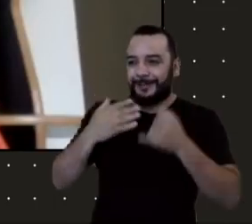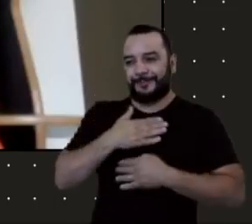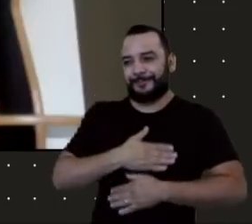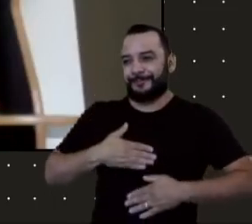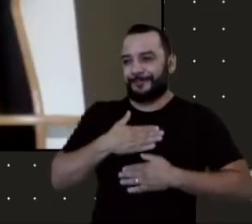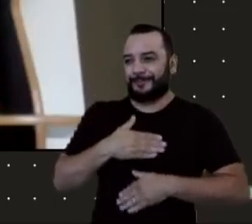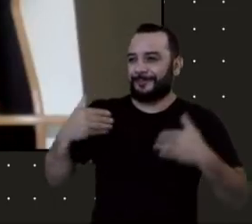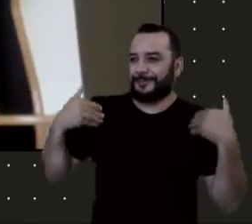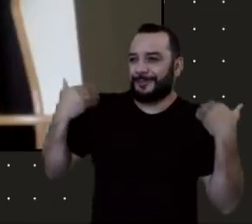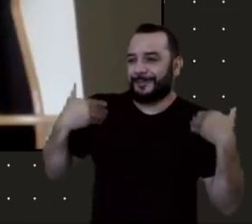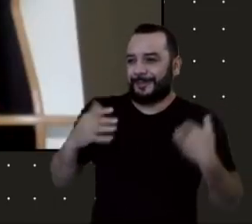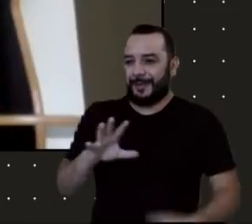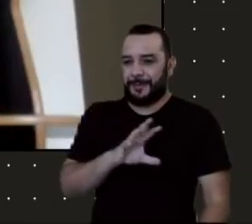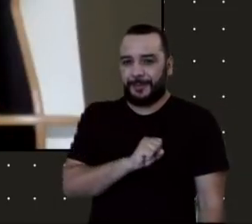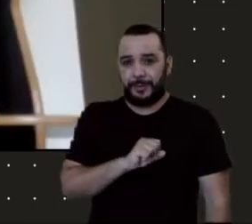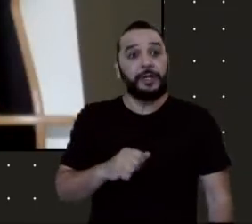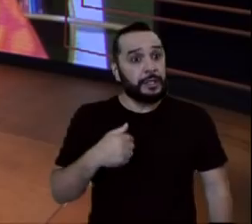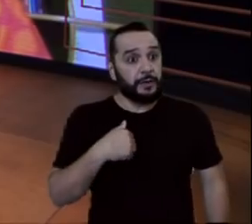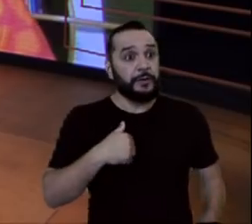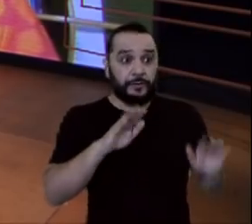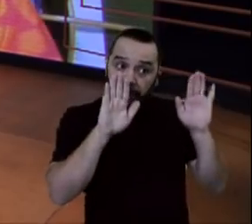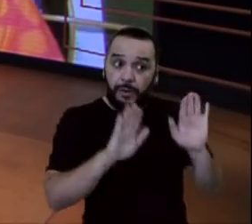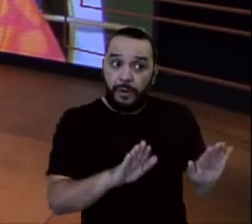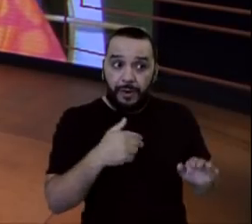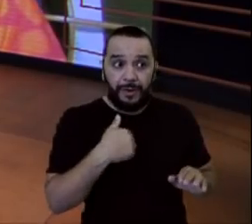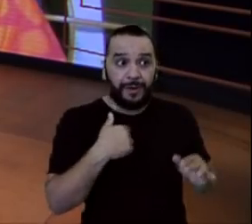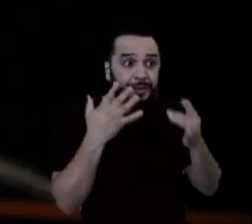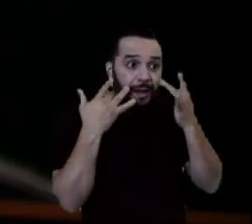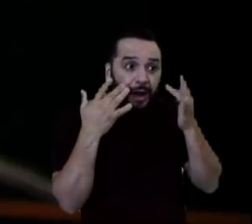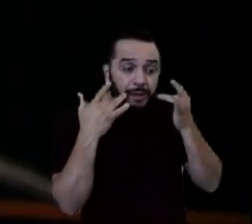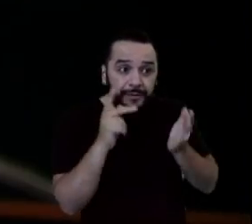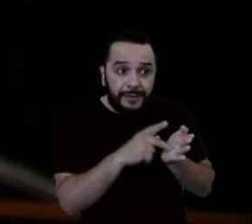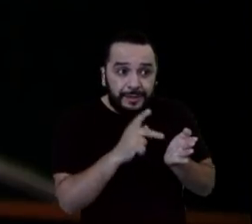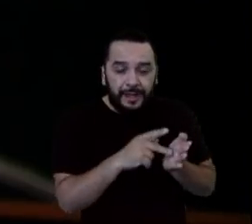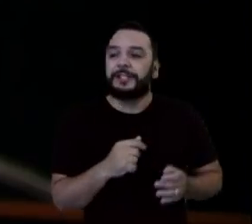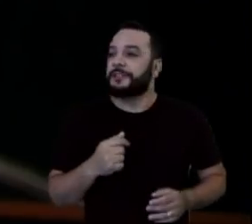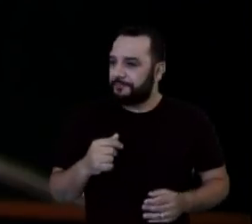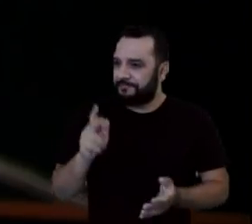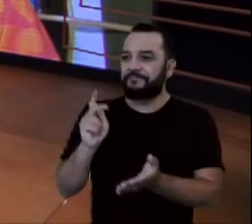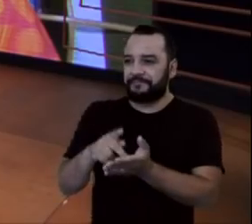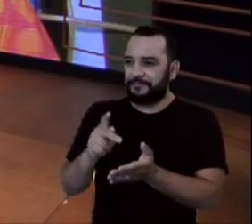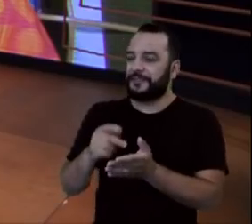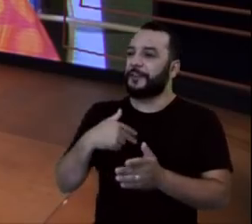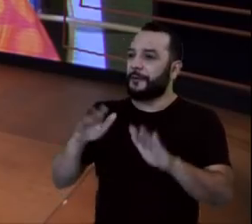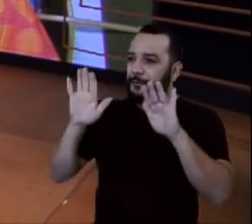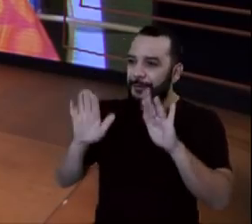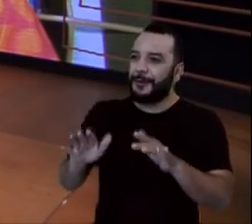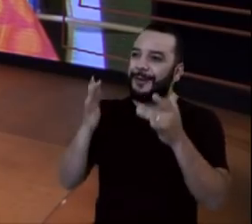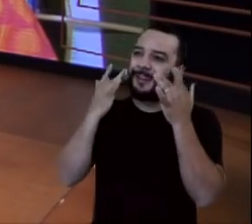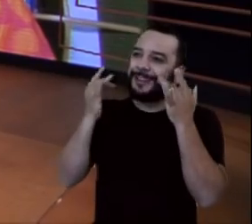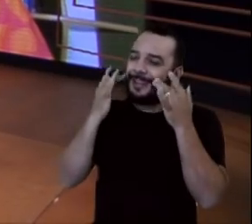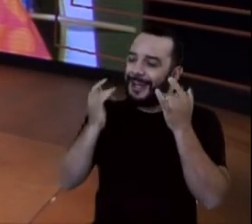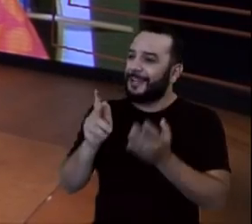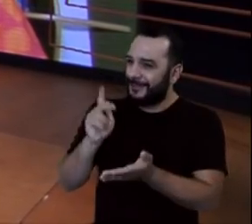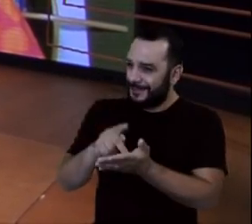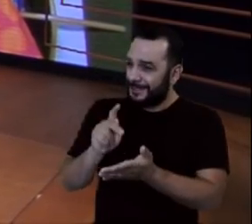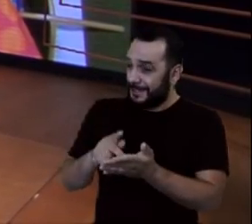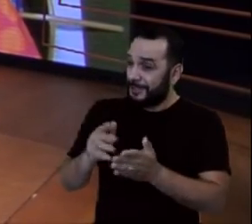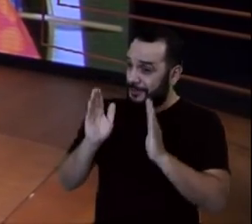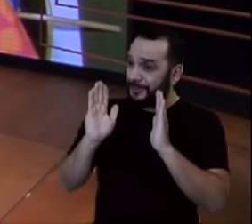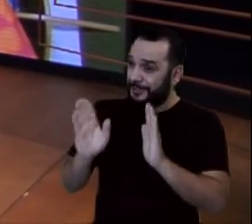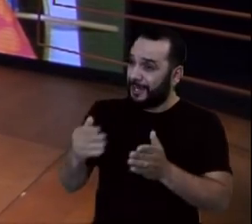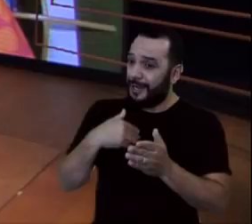prazer e alegria, com muito amor também. E ficou no bonde do teatro, né? E ficou no bonde do teatro,